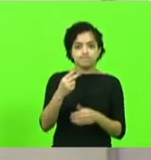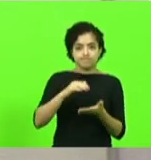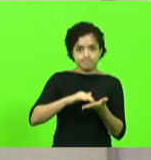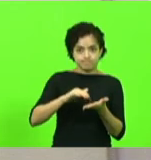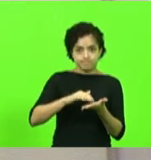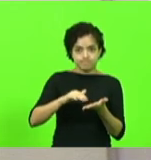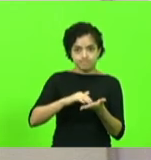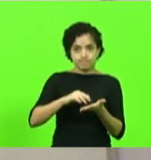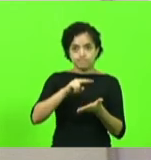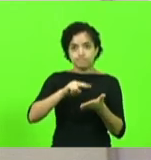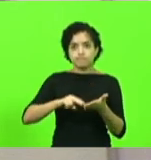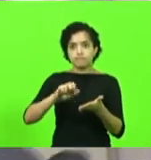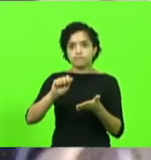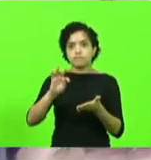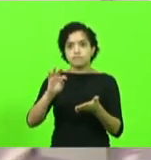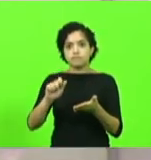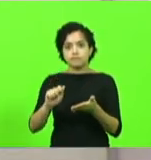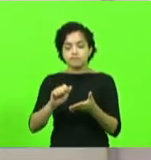lavei a presente ata.